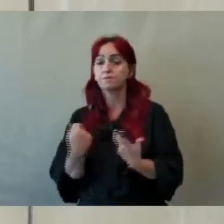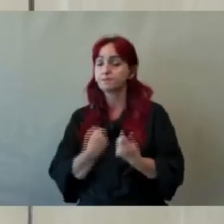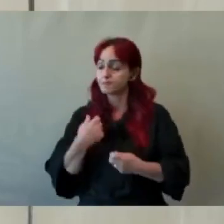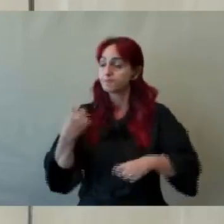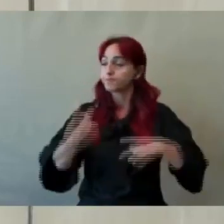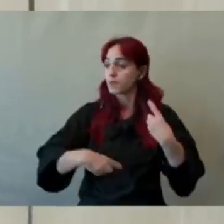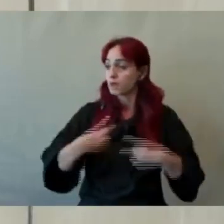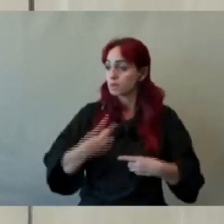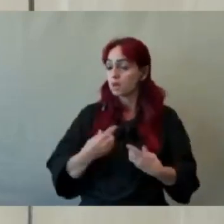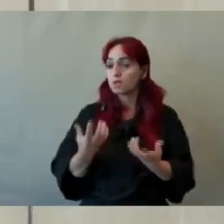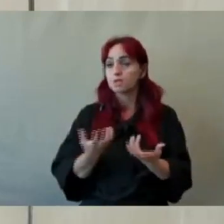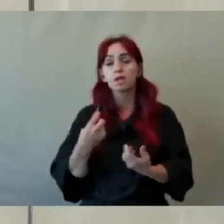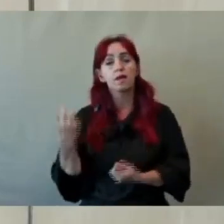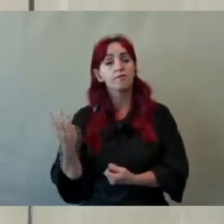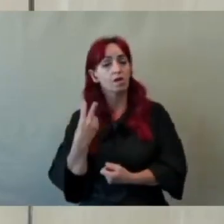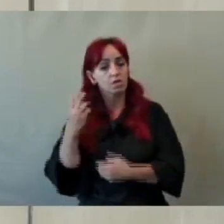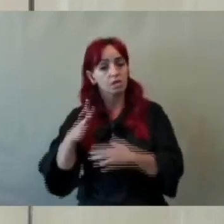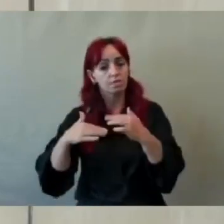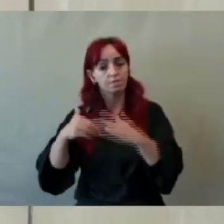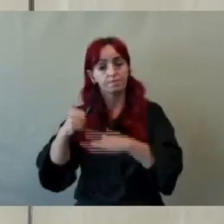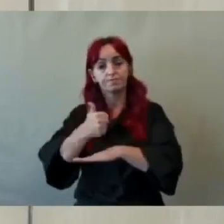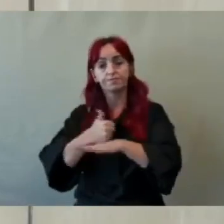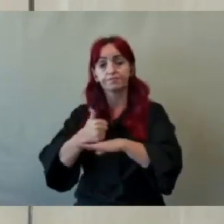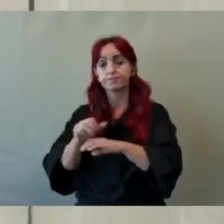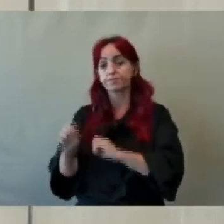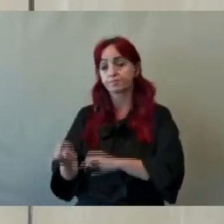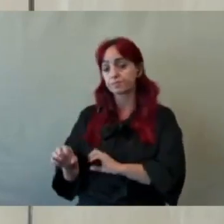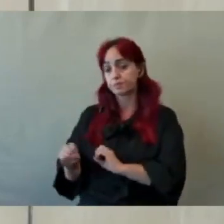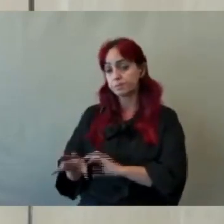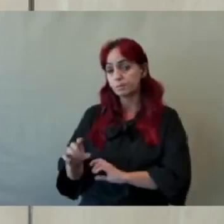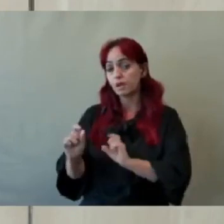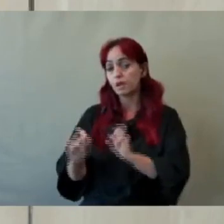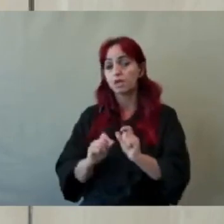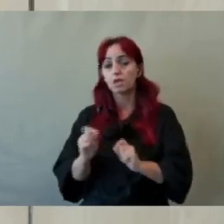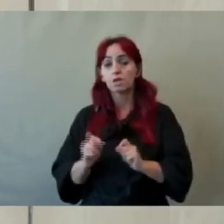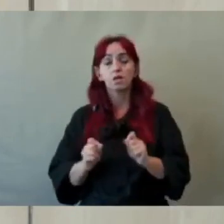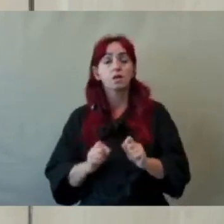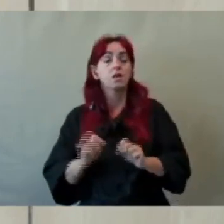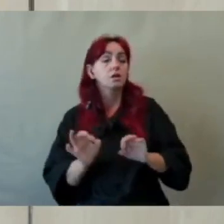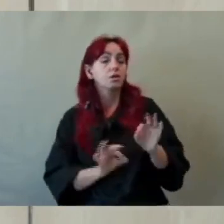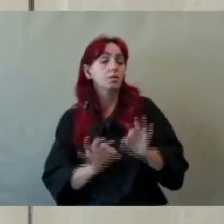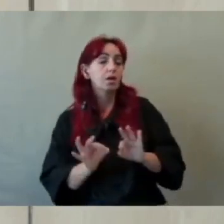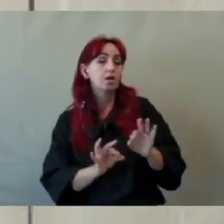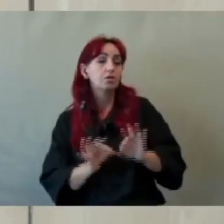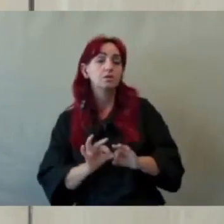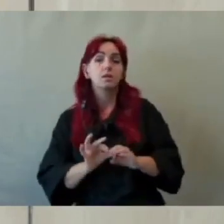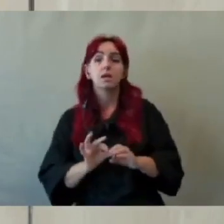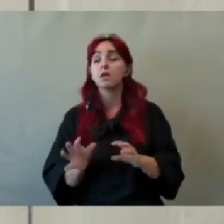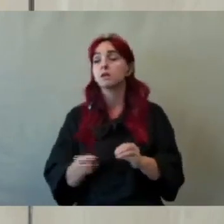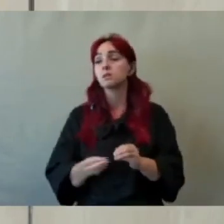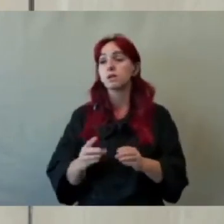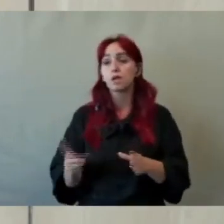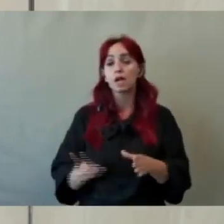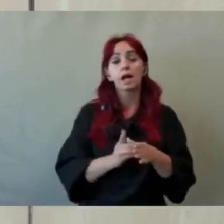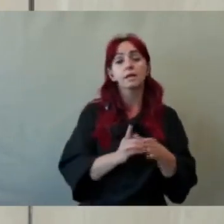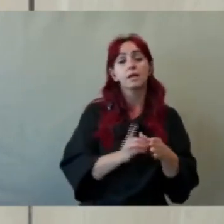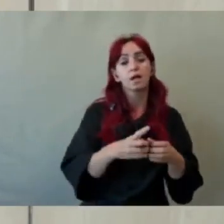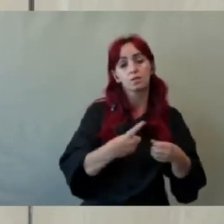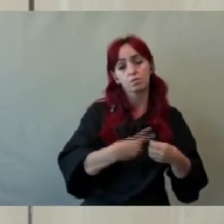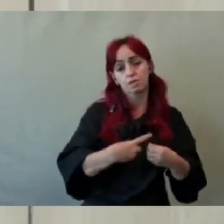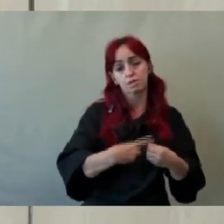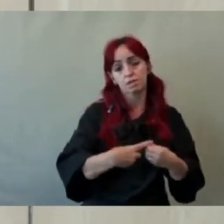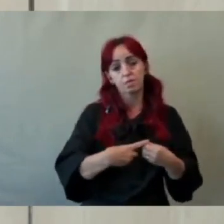queremos valorização dos profissionais da educação, que o plano seja incorporado no município, enquanto compreensão